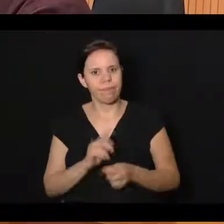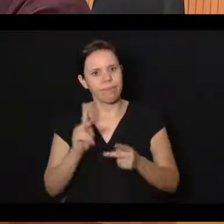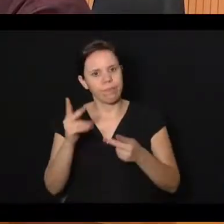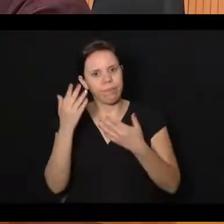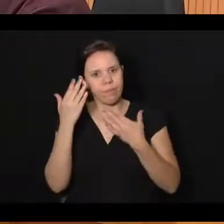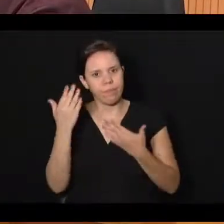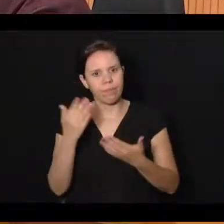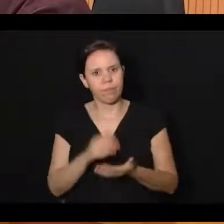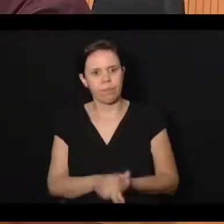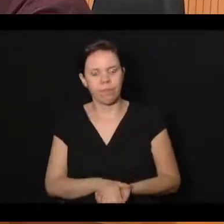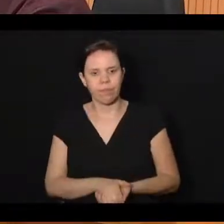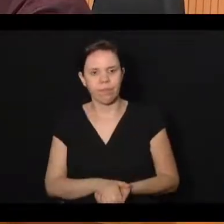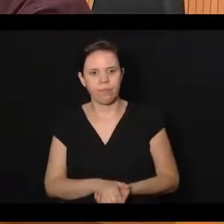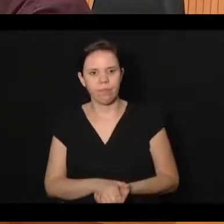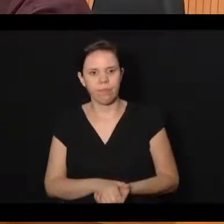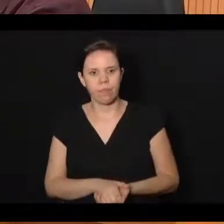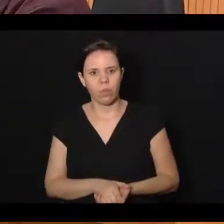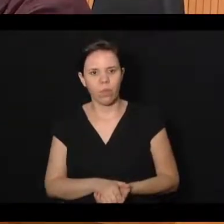o